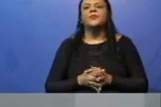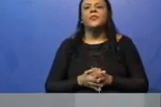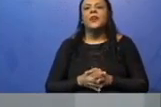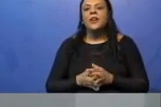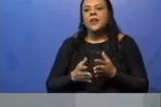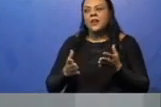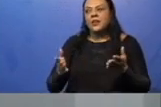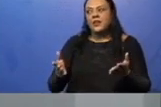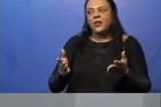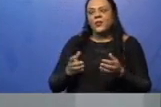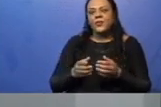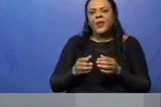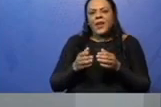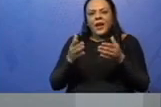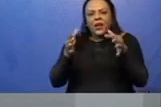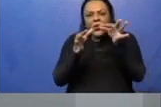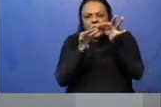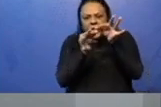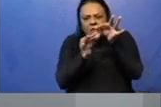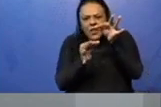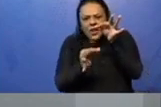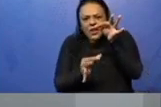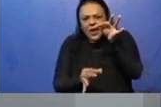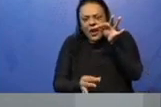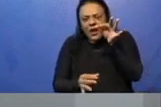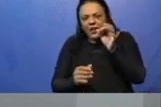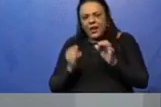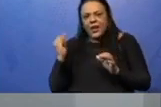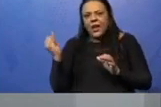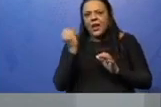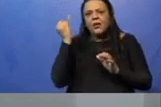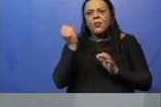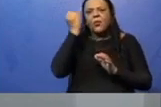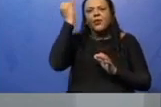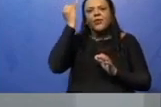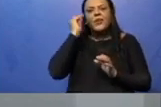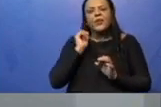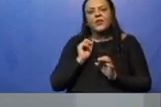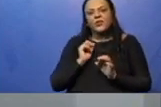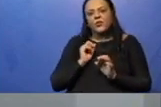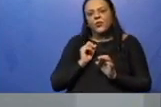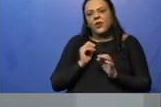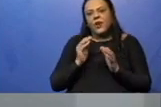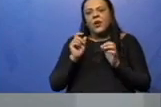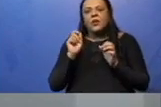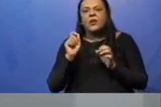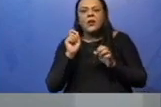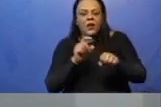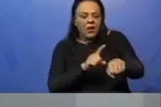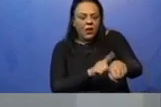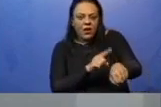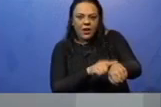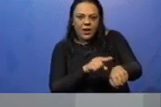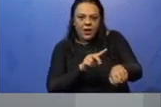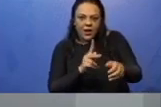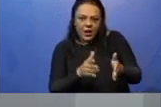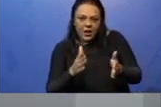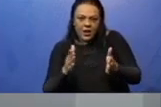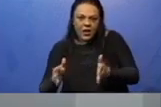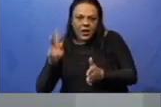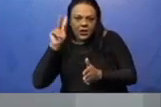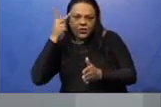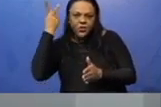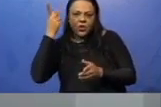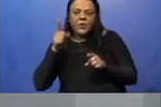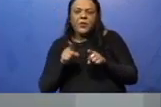São esses os detalhes mais importantes que eu queria passar para vocês hoje, sobre a ordenação dos fatos e sobre o foco narrativo,